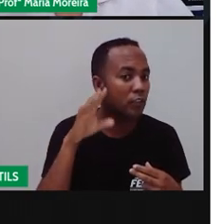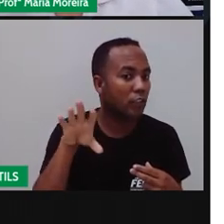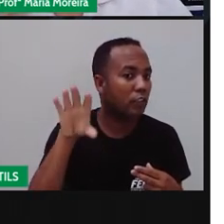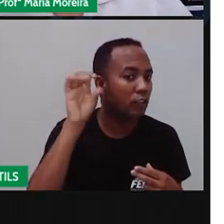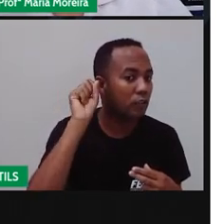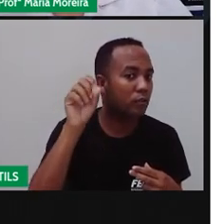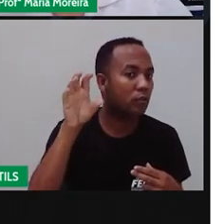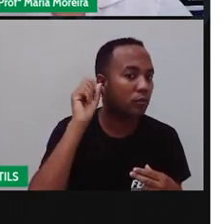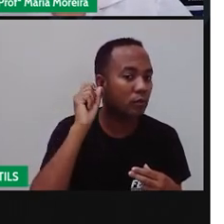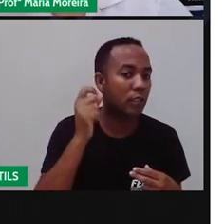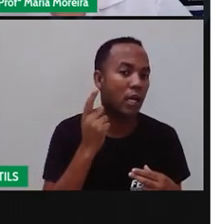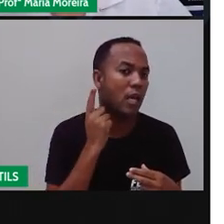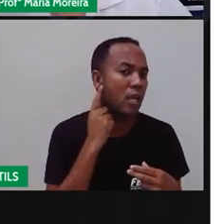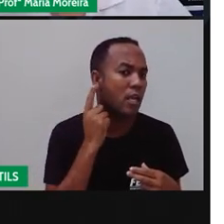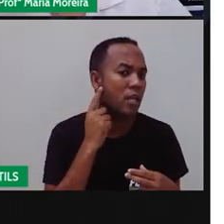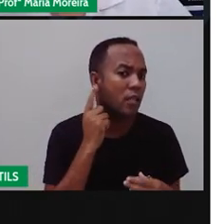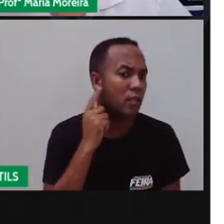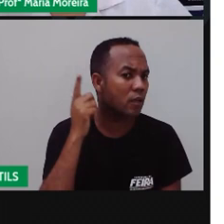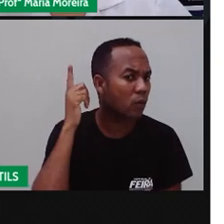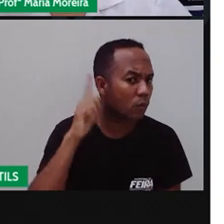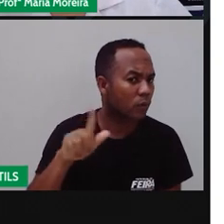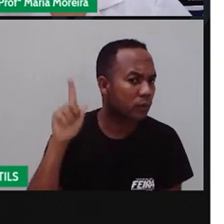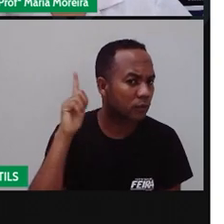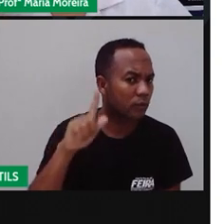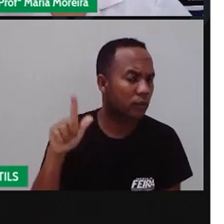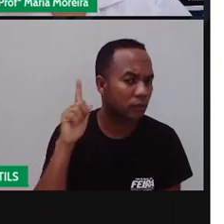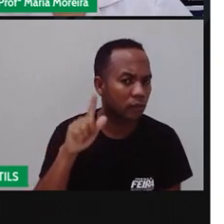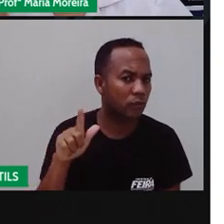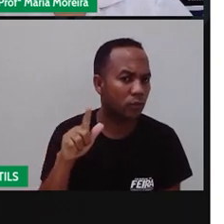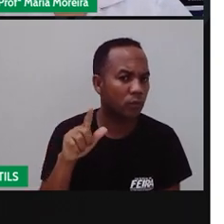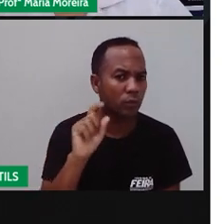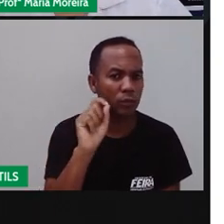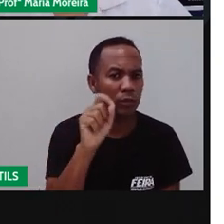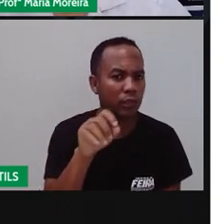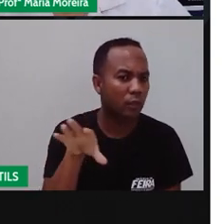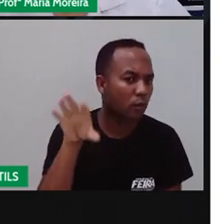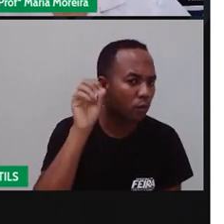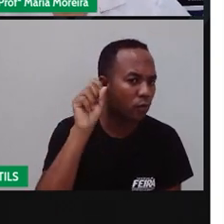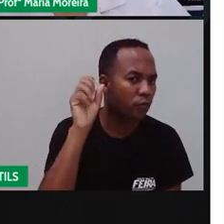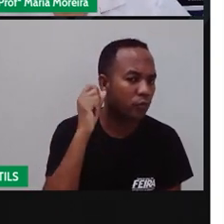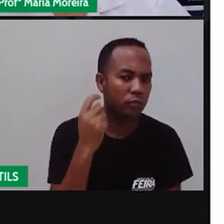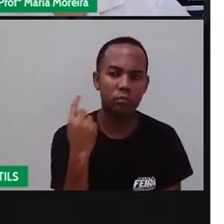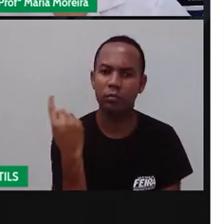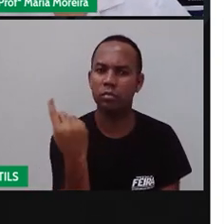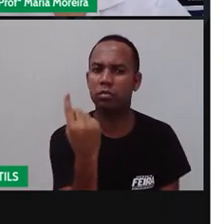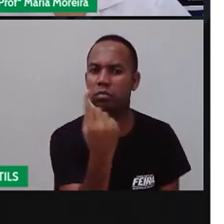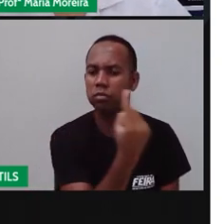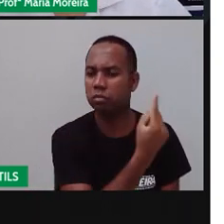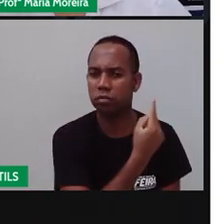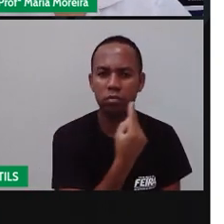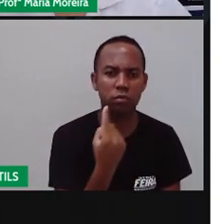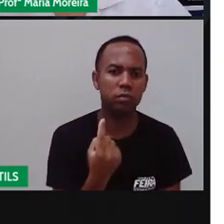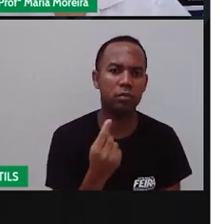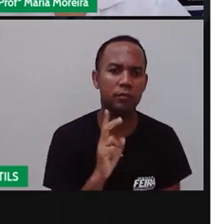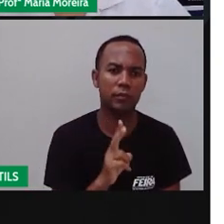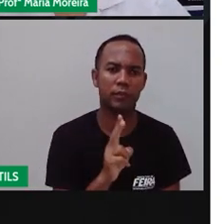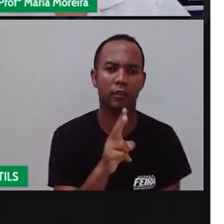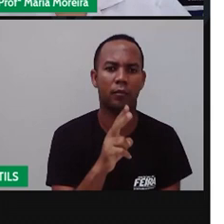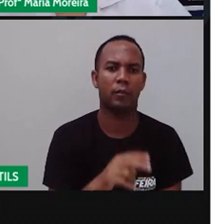Ouvido. Com ele, conseguimos captar os sons que estão o quê? Ao nosso redor.